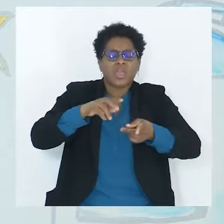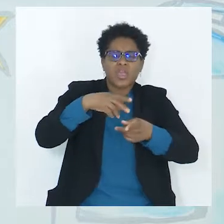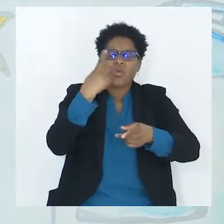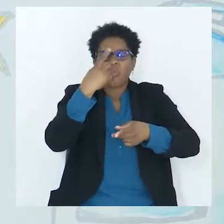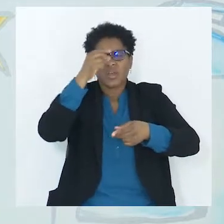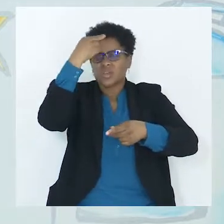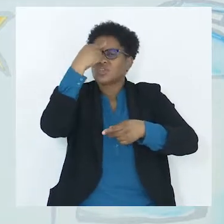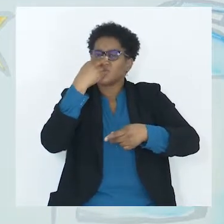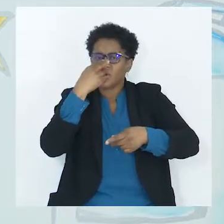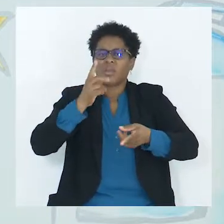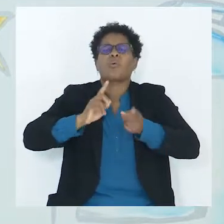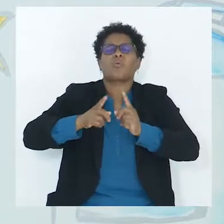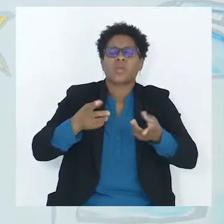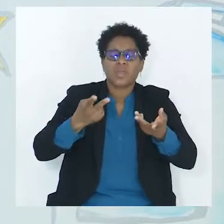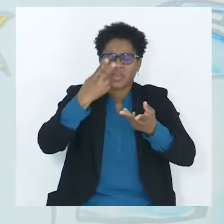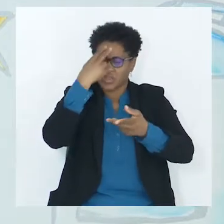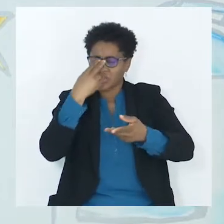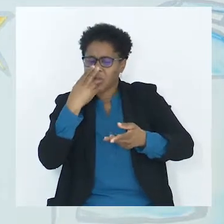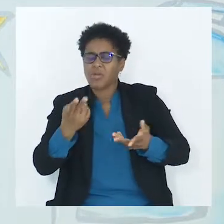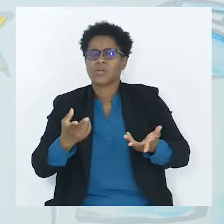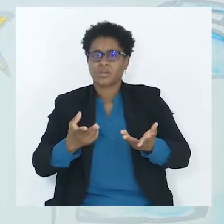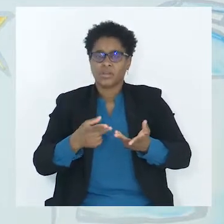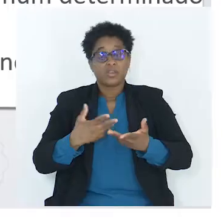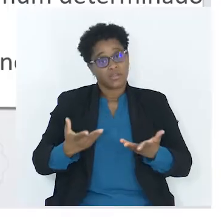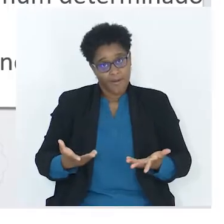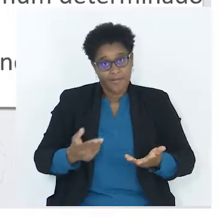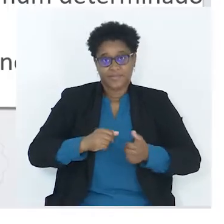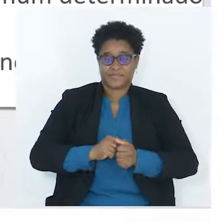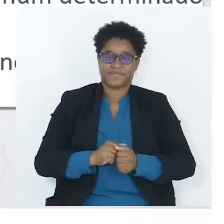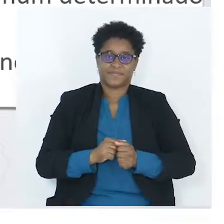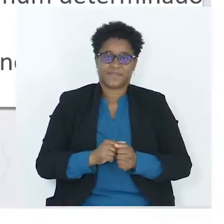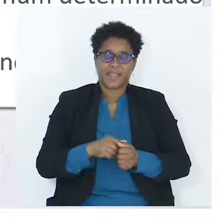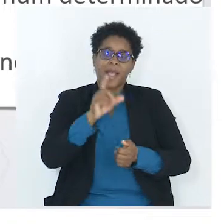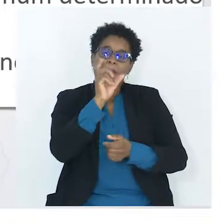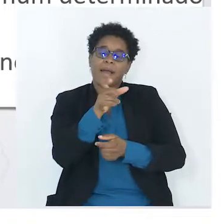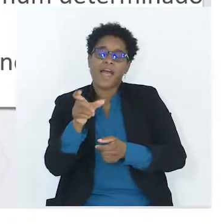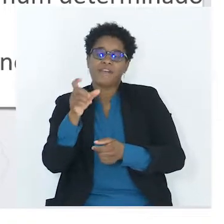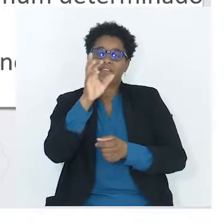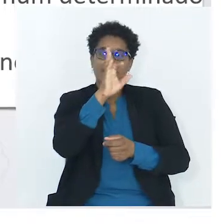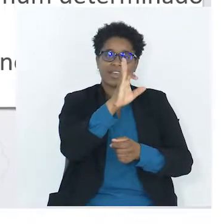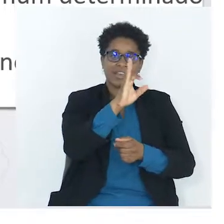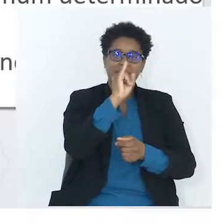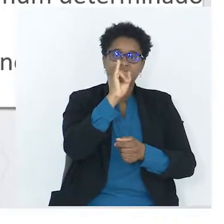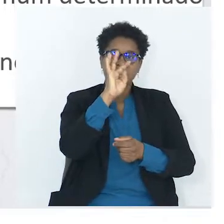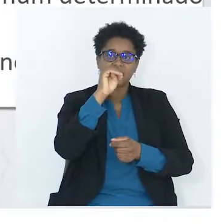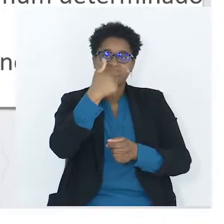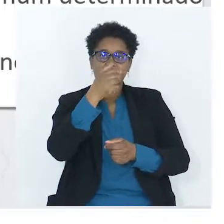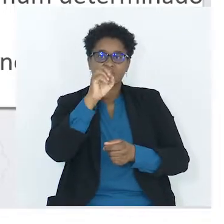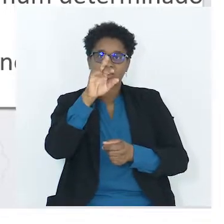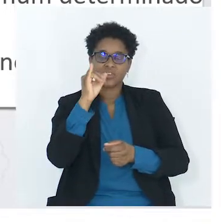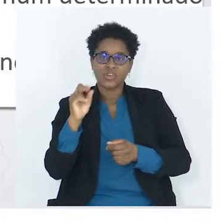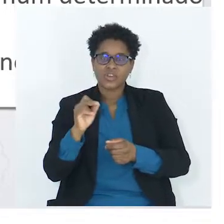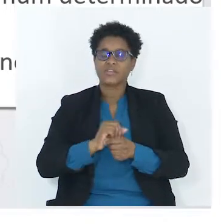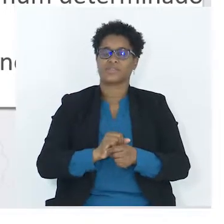é uma história? História o quê? Pois é, a palavra história